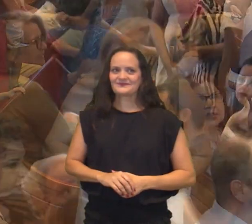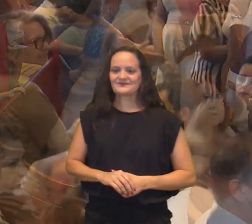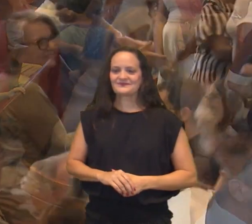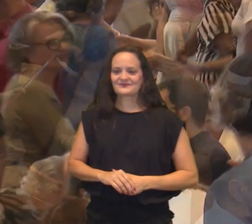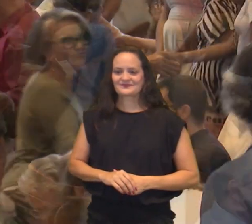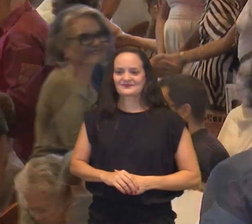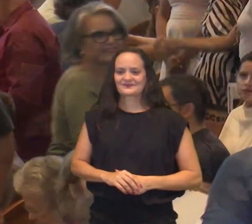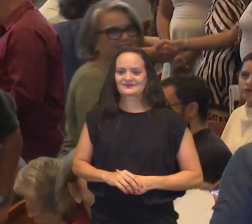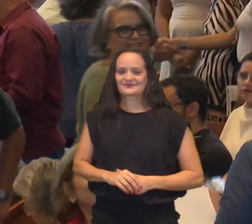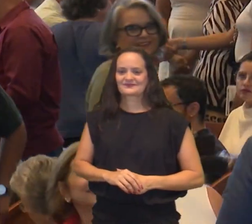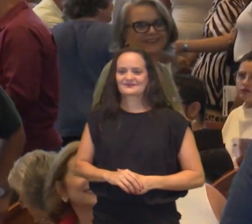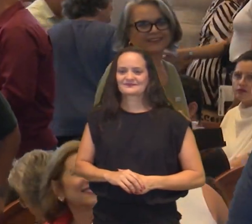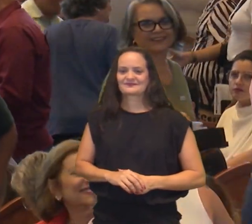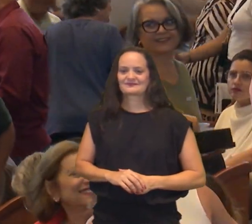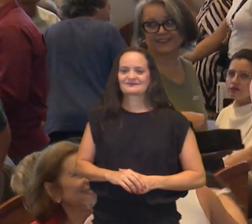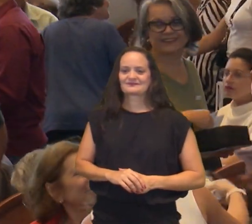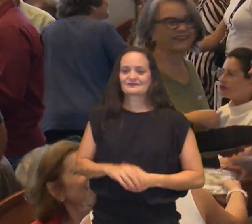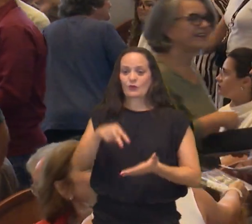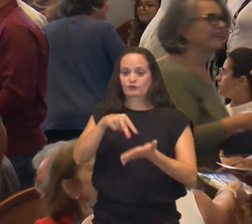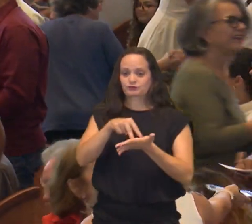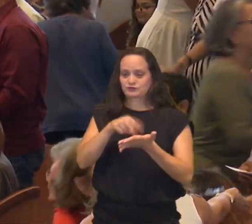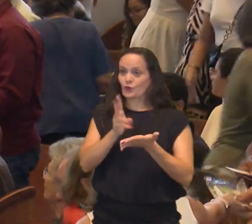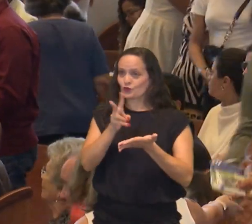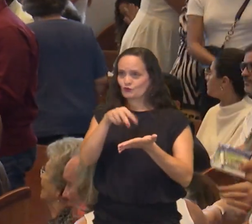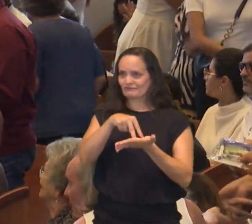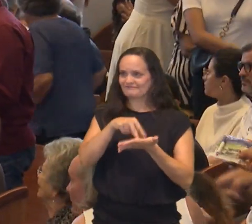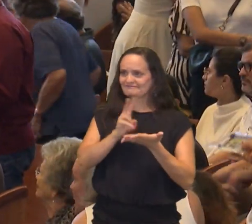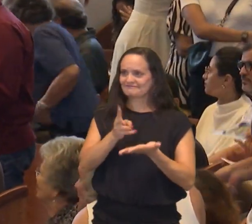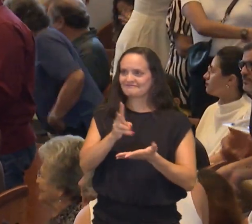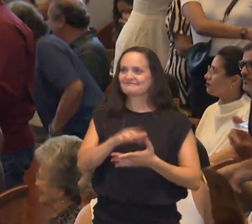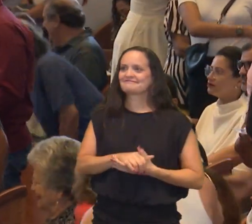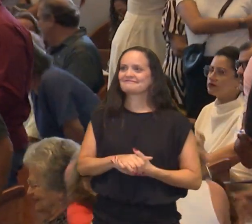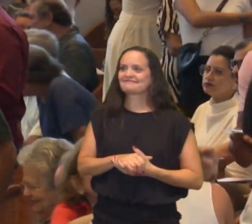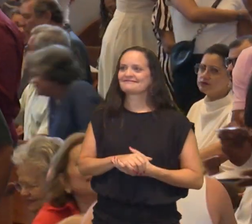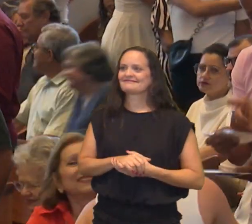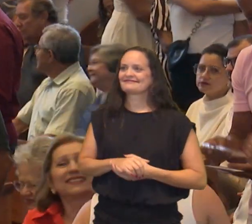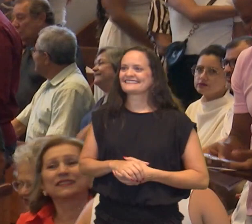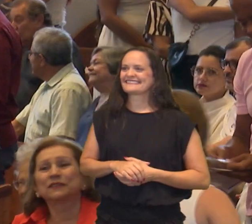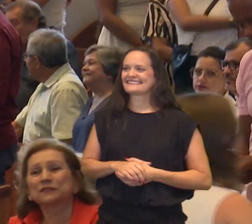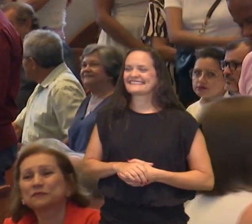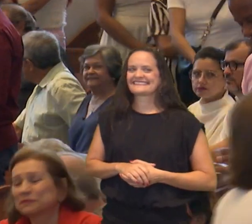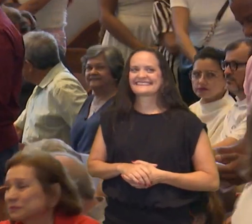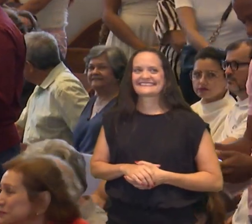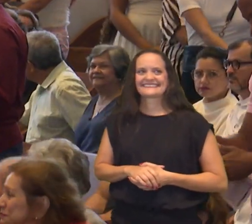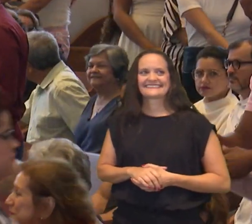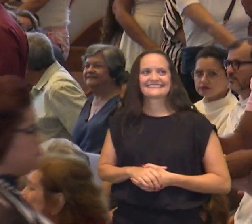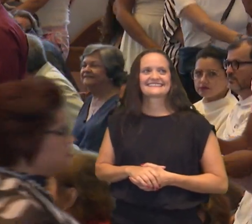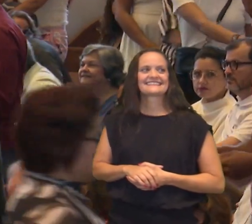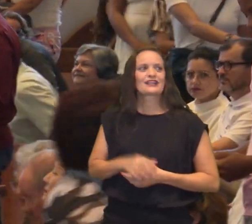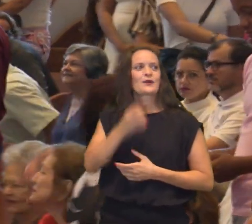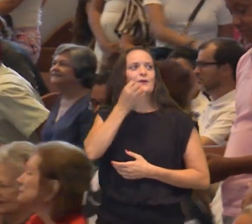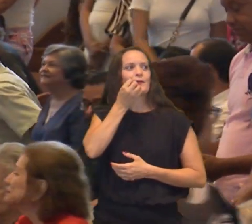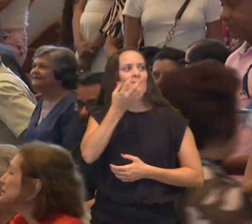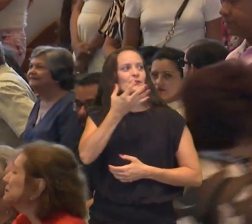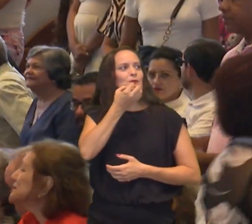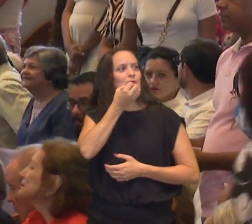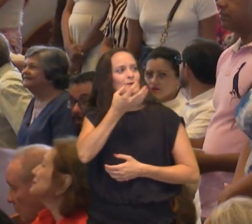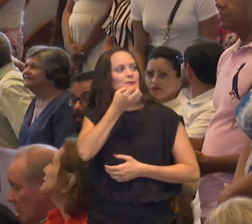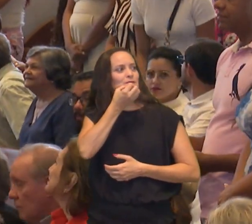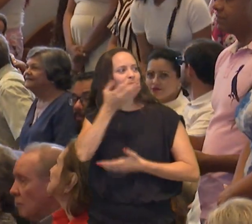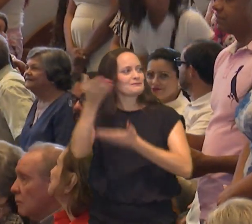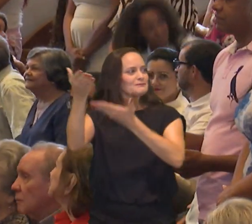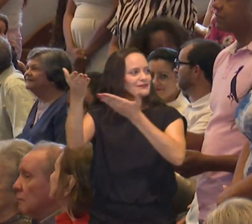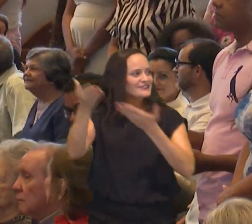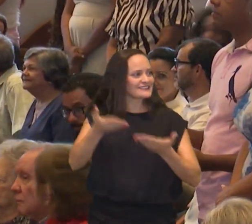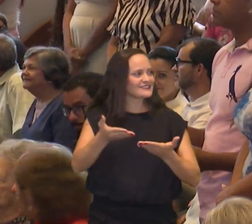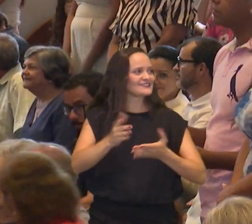É uma alegria ter cada um de vocês aqui conosco nesta manhã. Sejam muito, muito